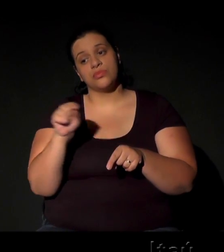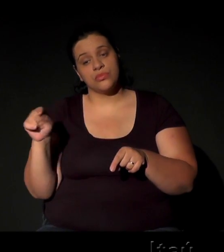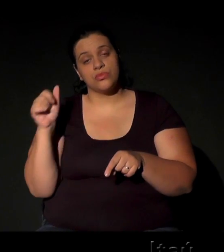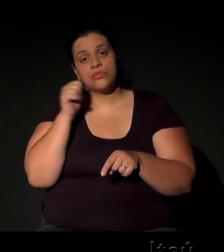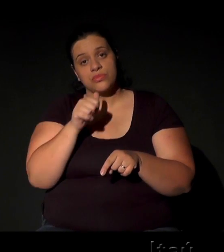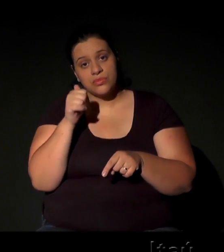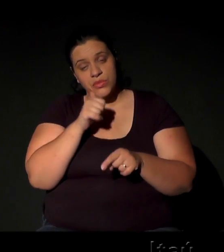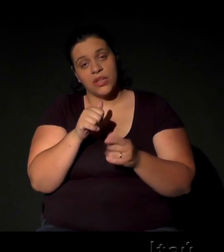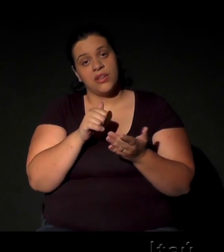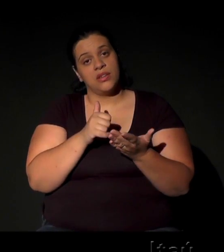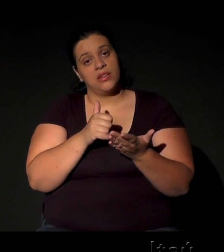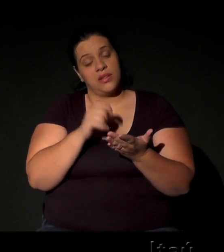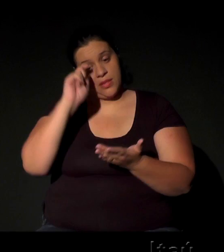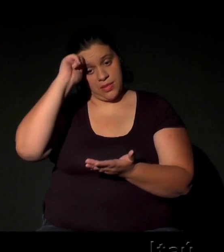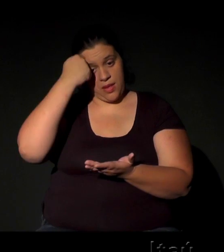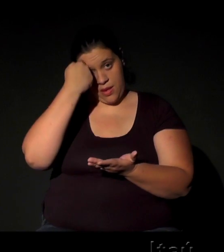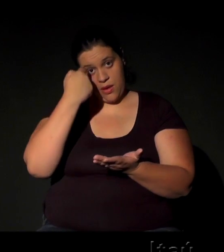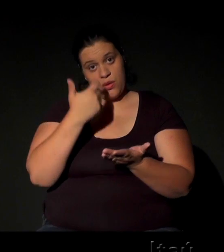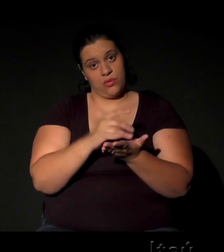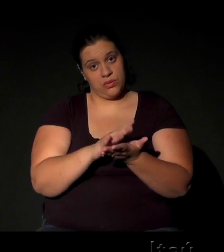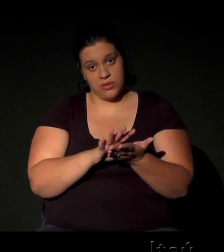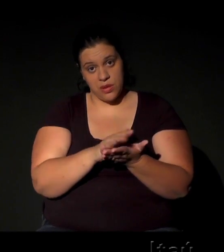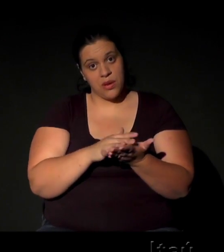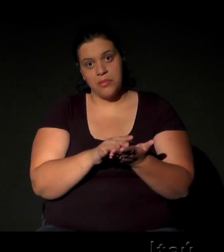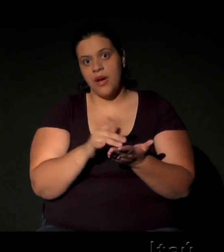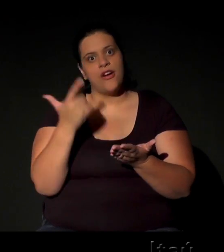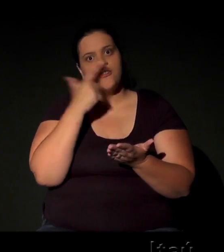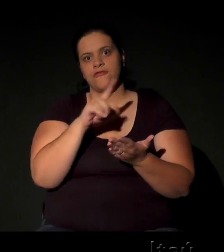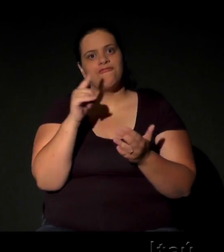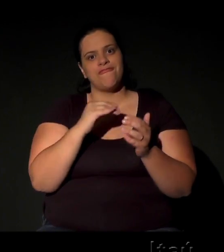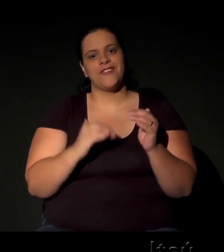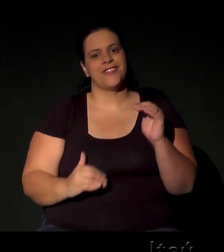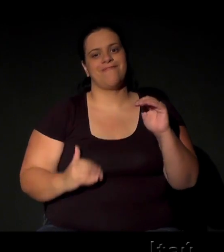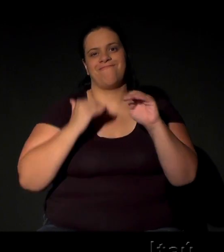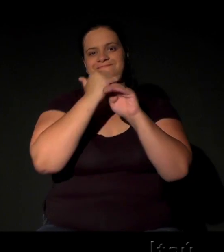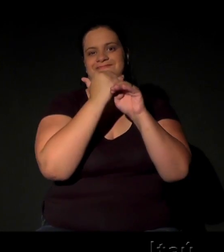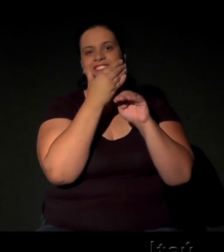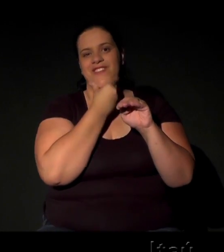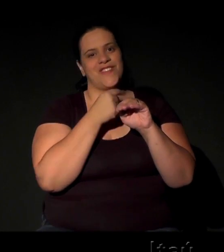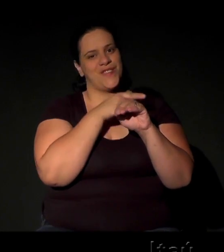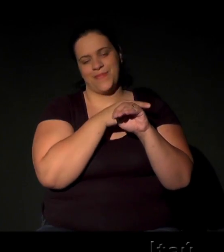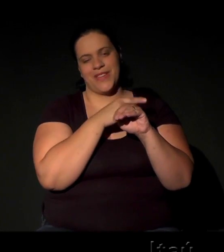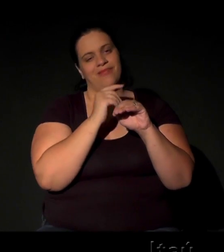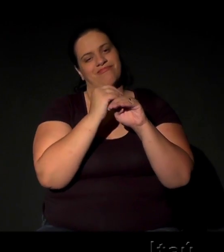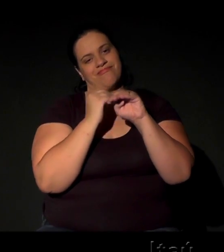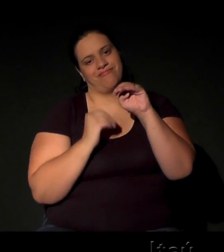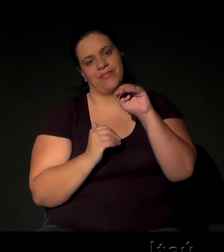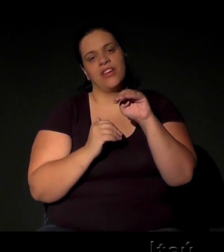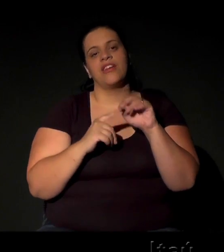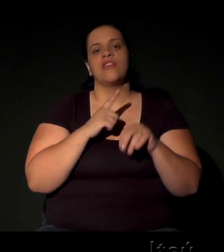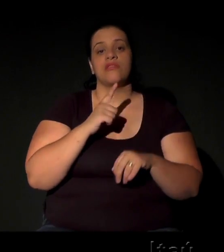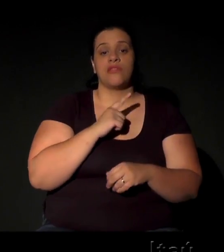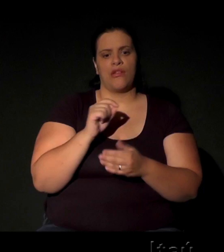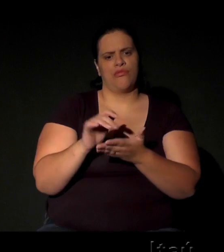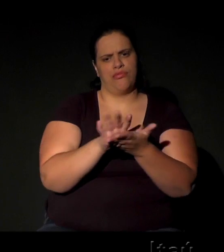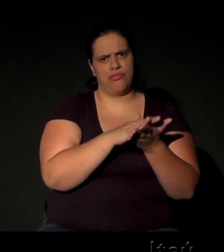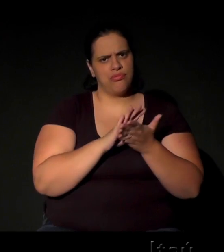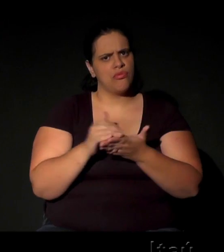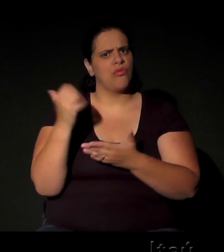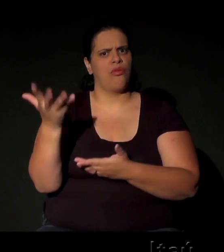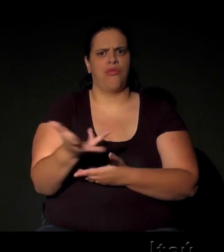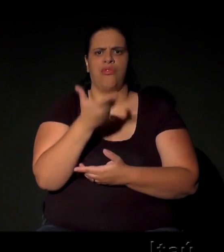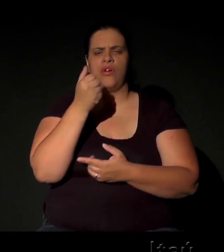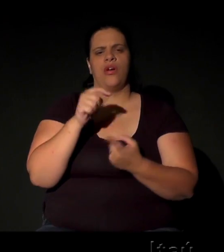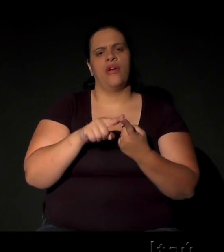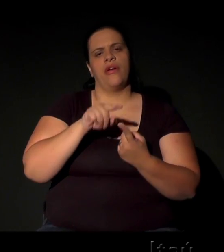samba das mulheres negras também não conseguirem os mesmos status dos homens Então você tem sambistas incríveis como